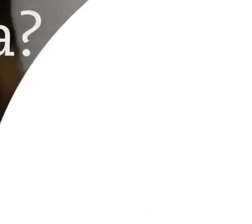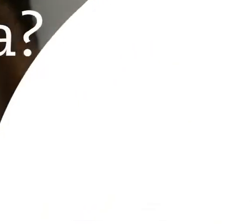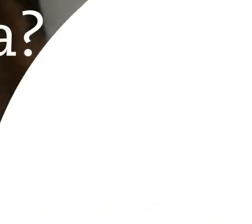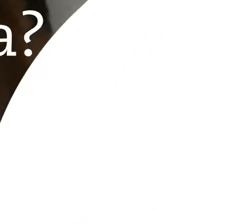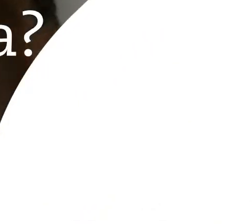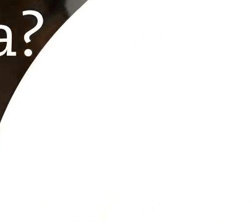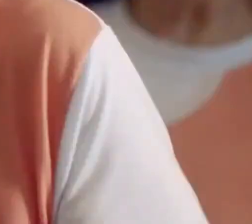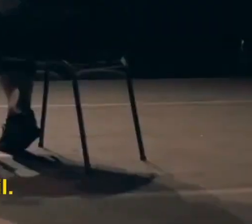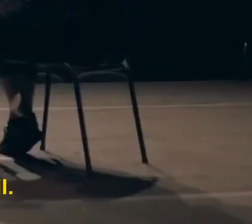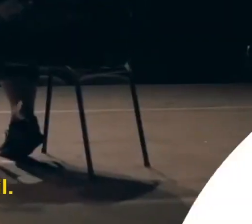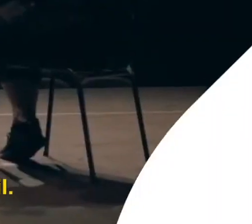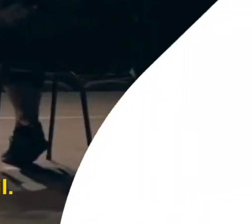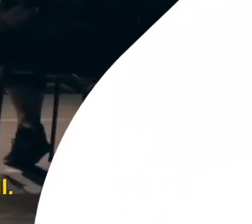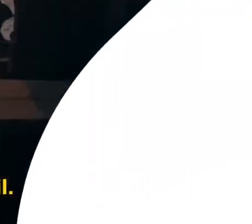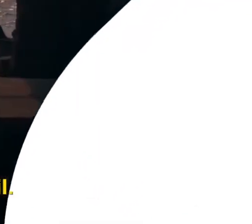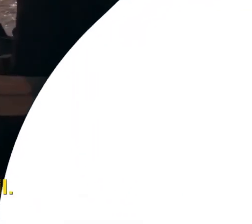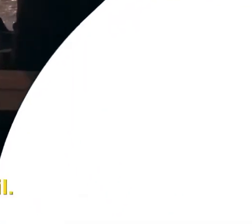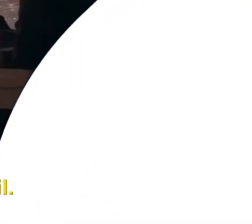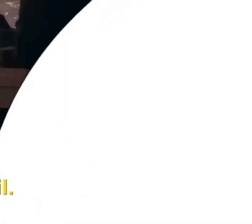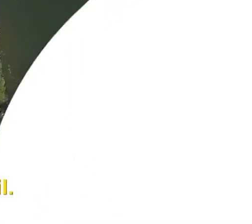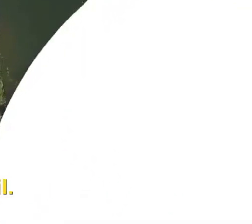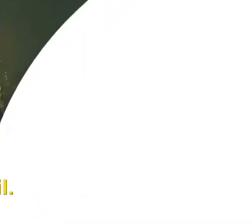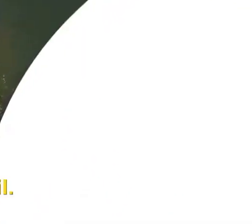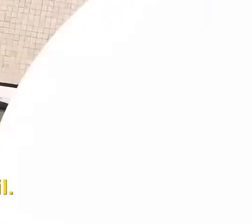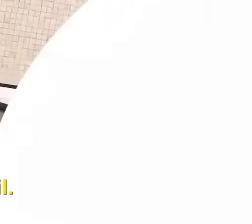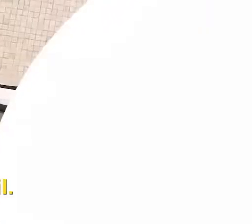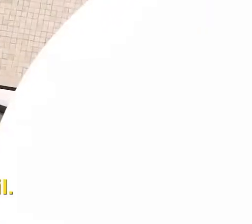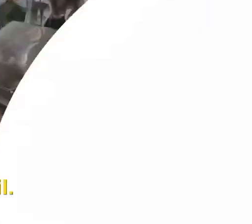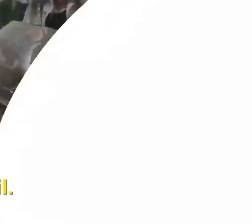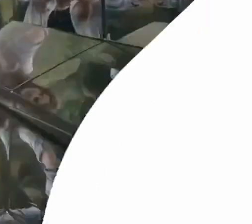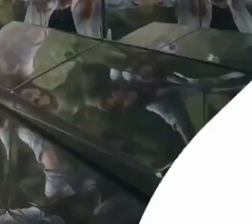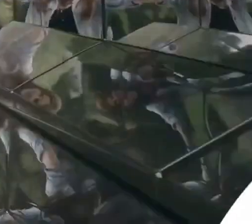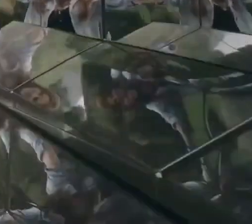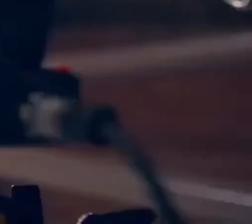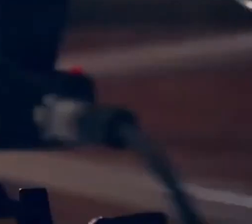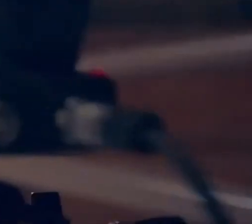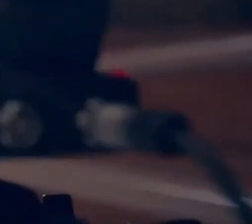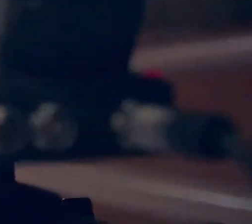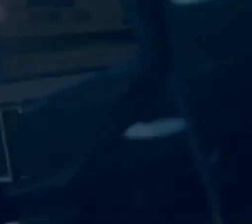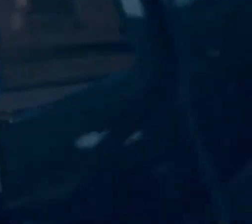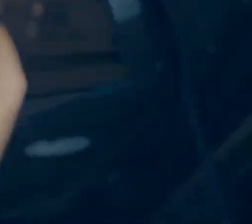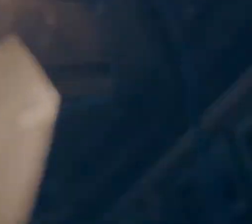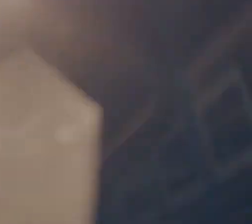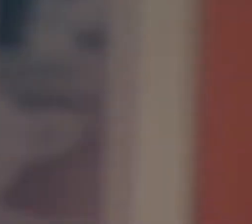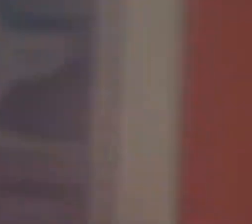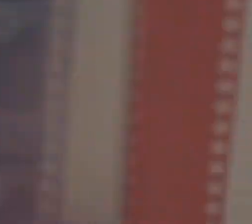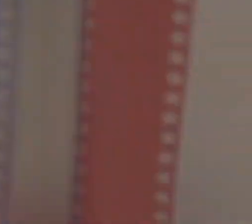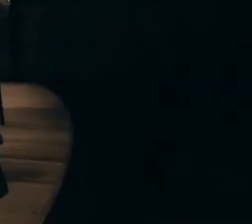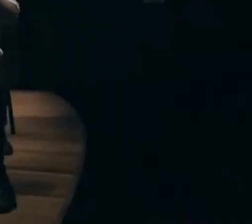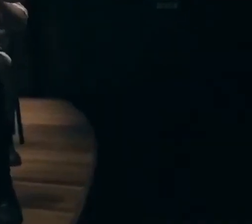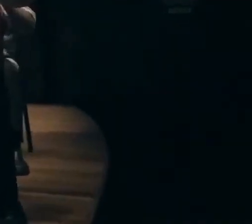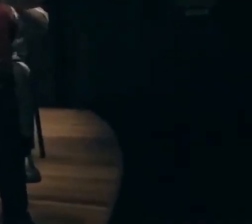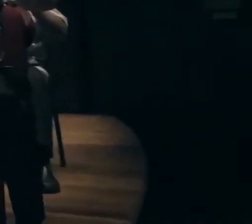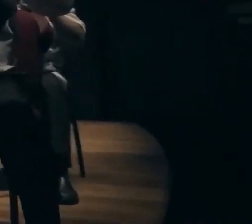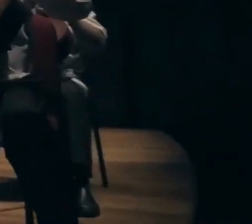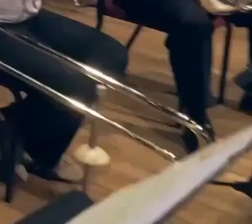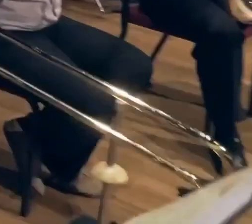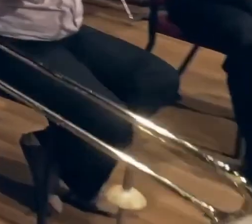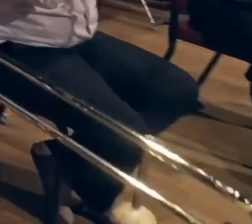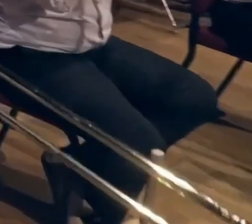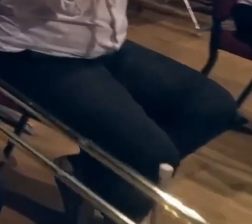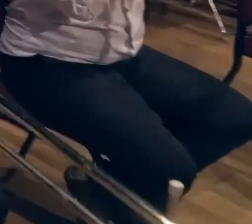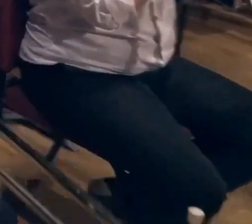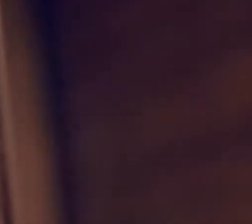Onde está a cultura? A cultura está em todos os cantos do Brasil. O vídeo do Instituto Cultural Vale mostra